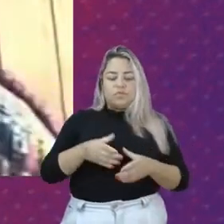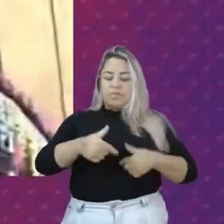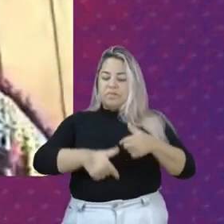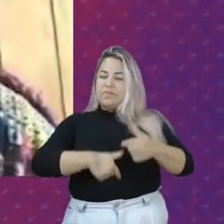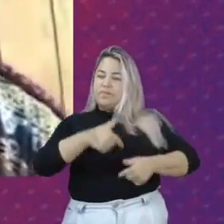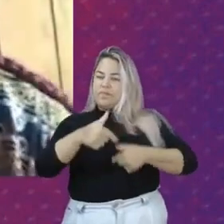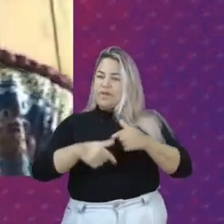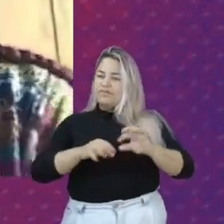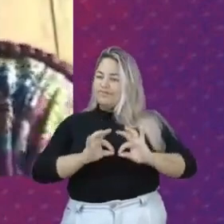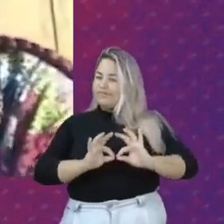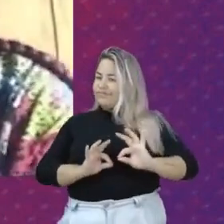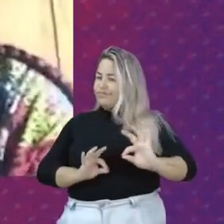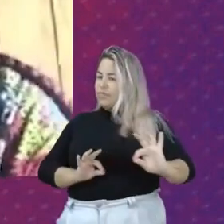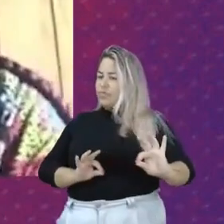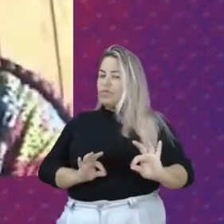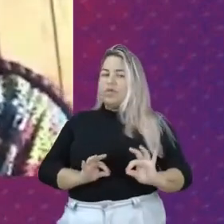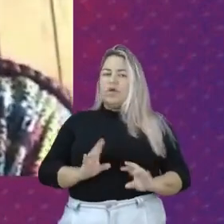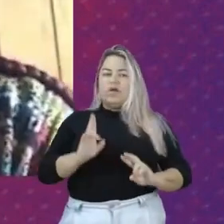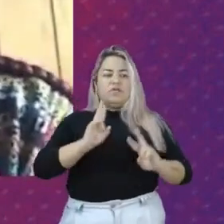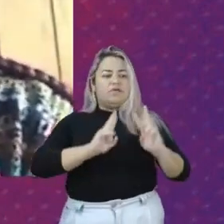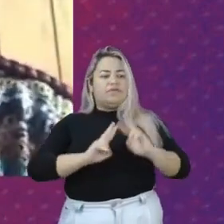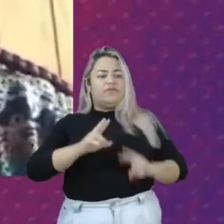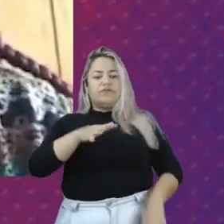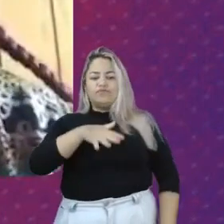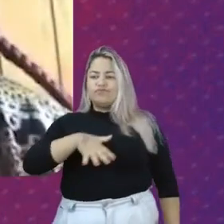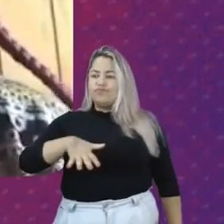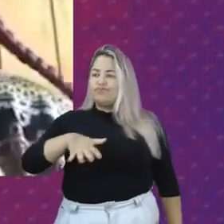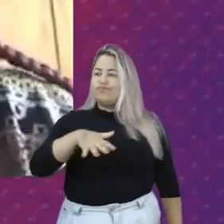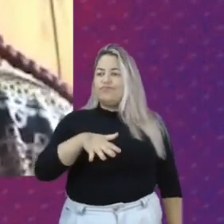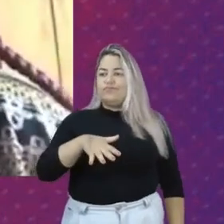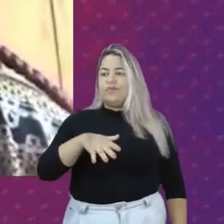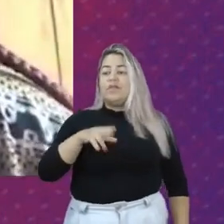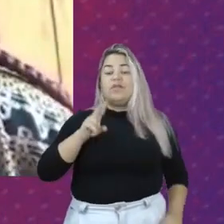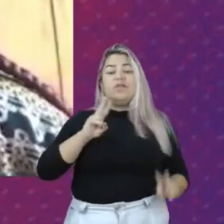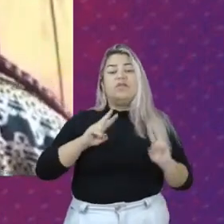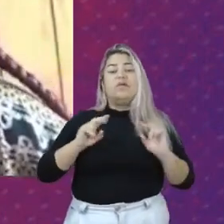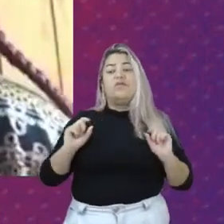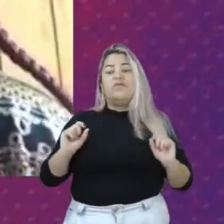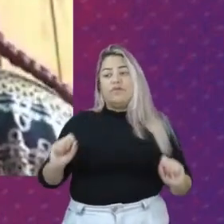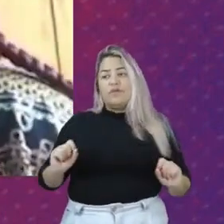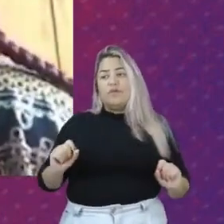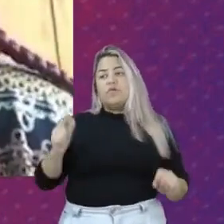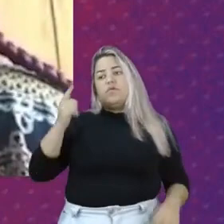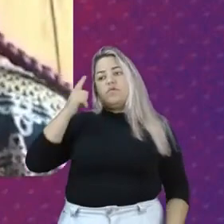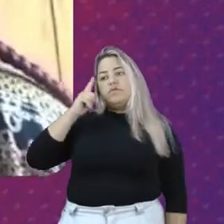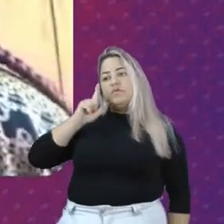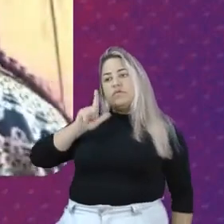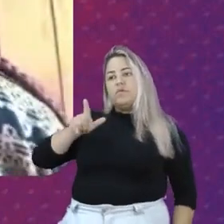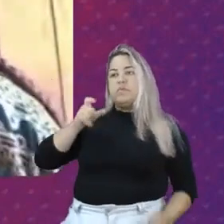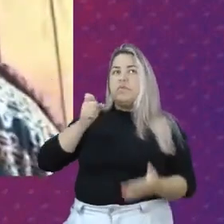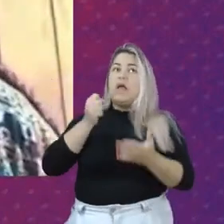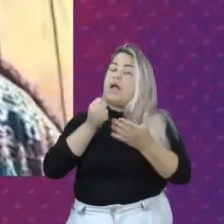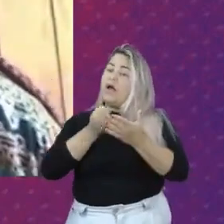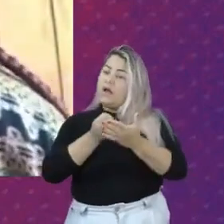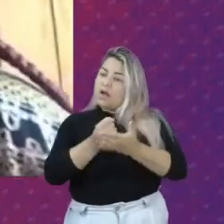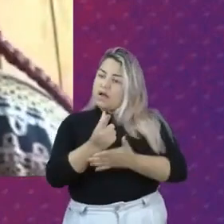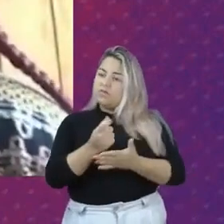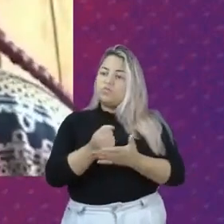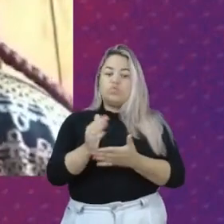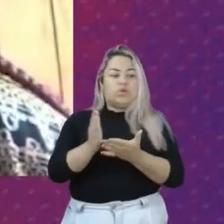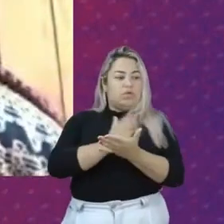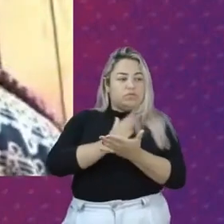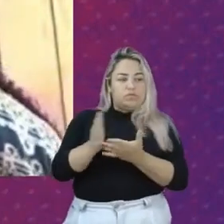Ela se distanciou, ela olha para as elites, ela de alguma forma consegue pagar por alguns